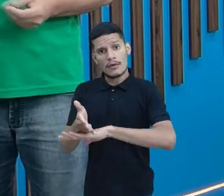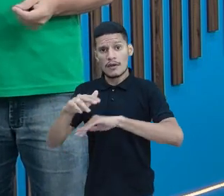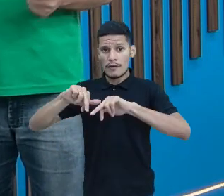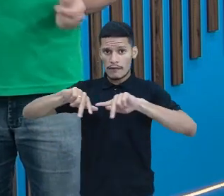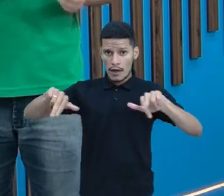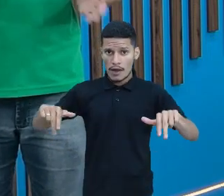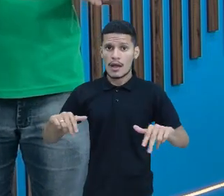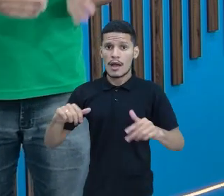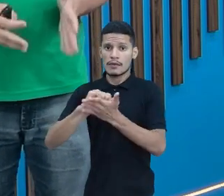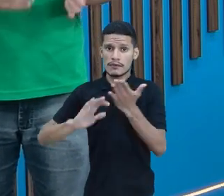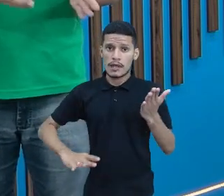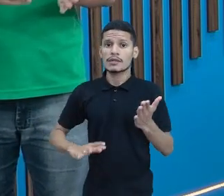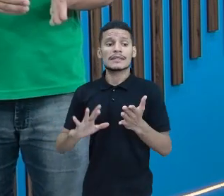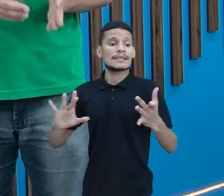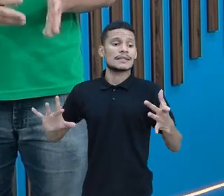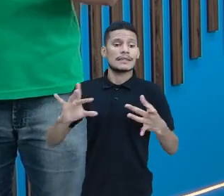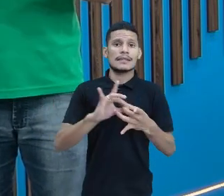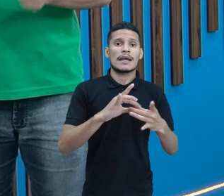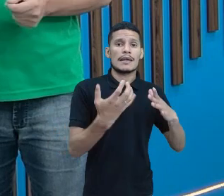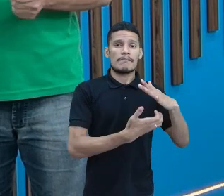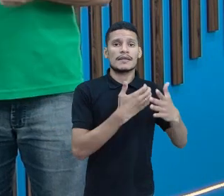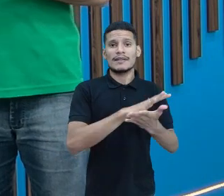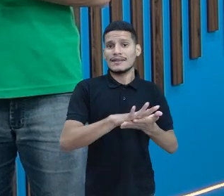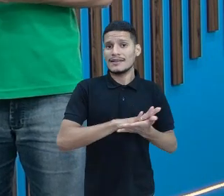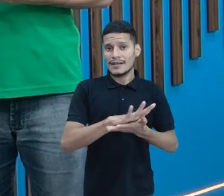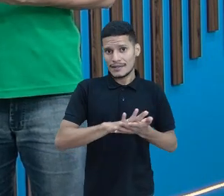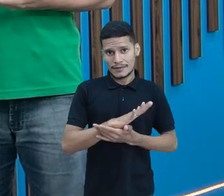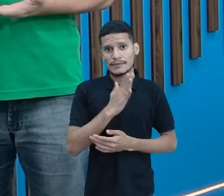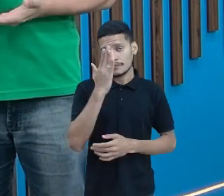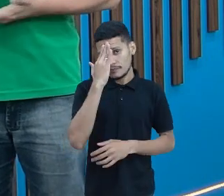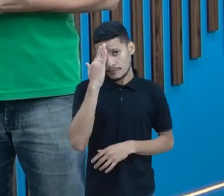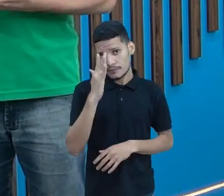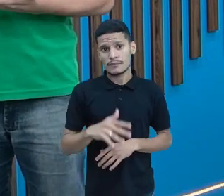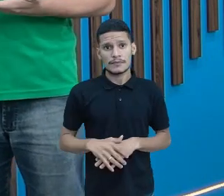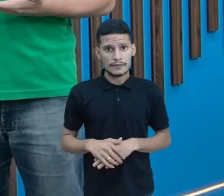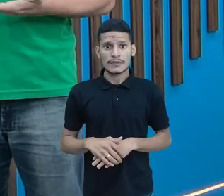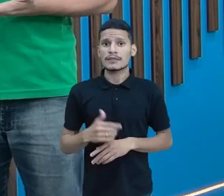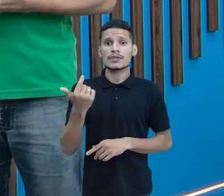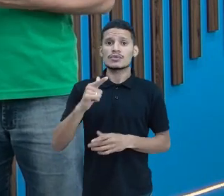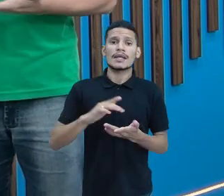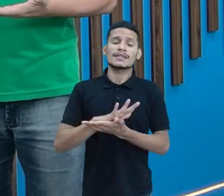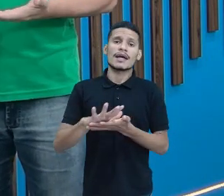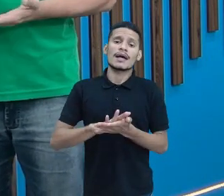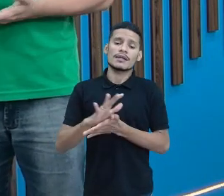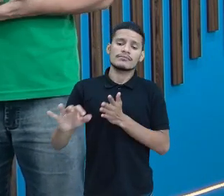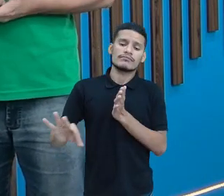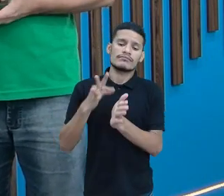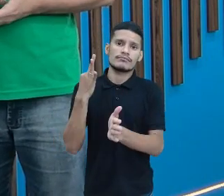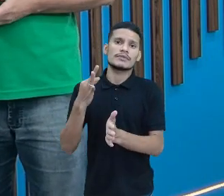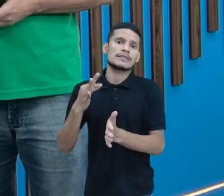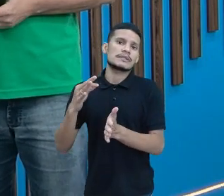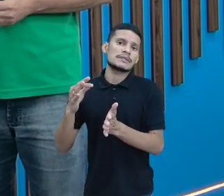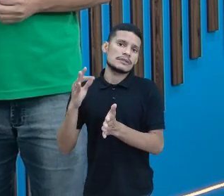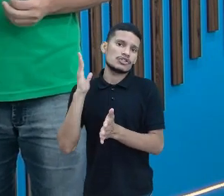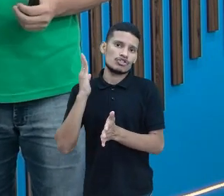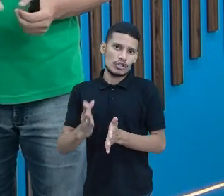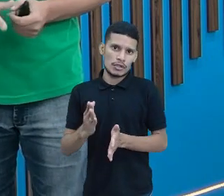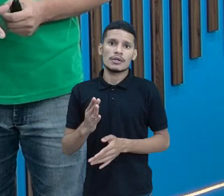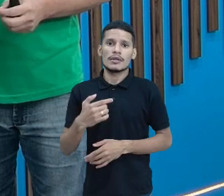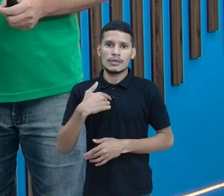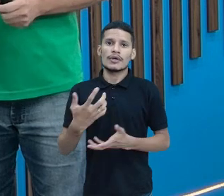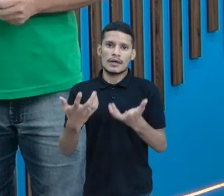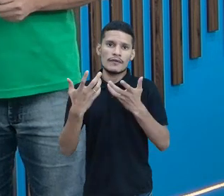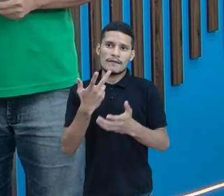atividades sem que esteja vinculado à empresa, sem que esteja, algum tipo, a carteira de trabalho assinada. É isso que eu queria